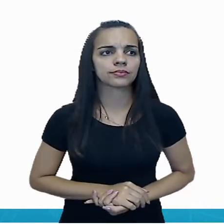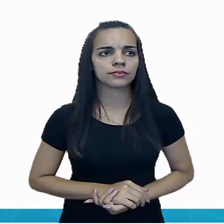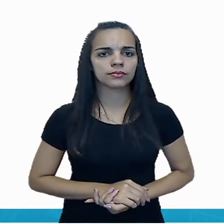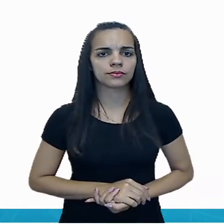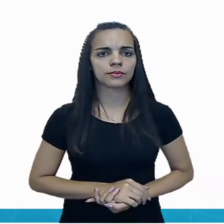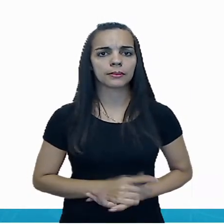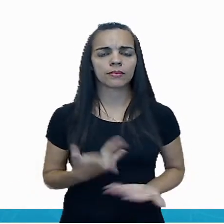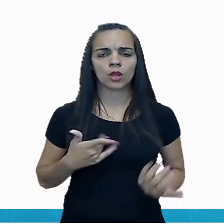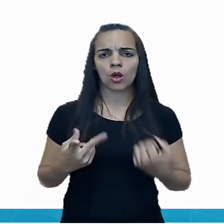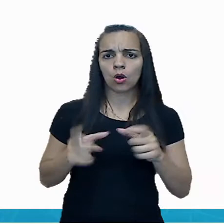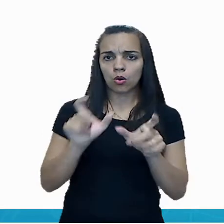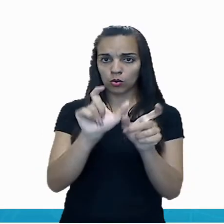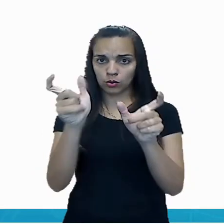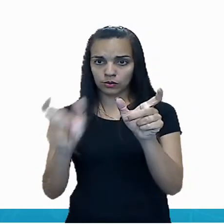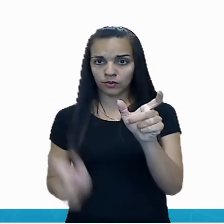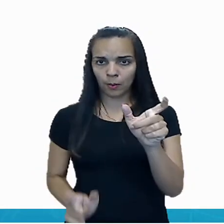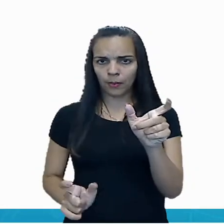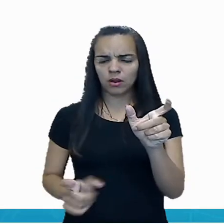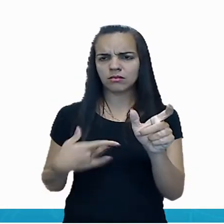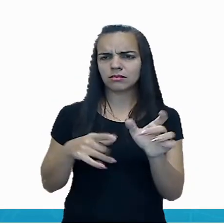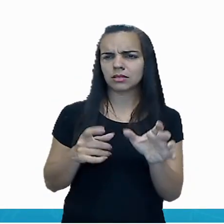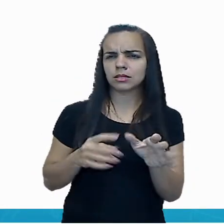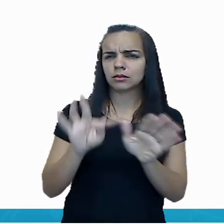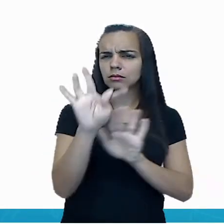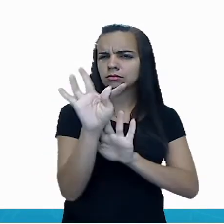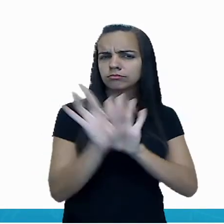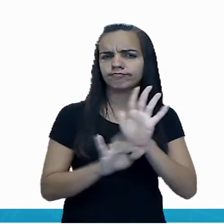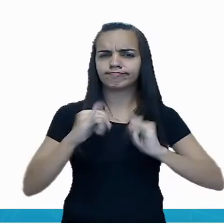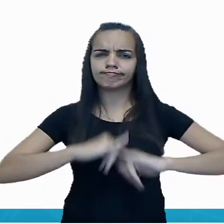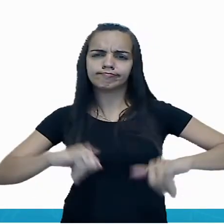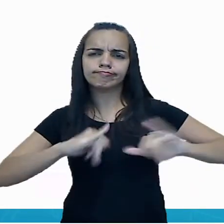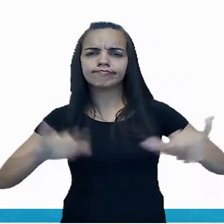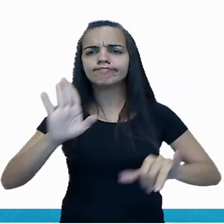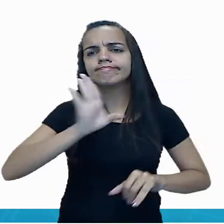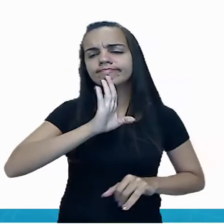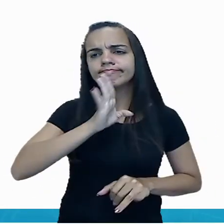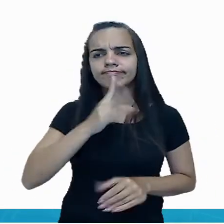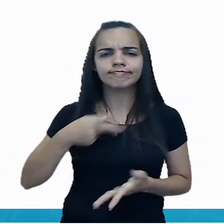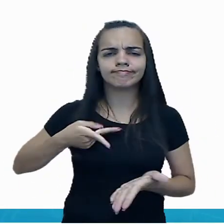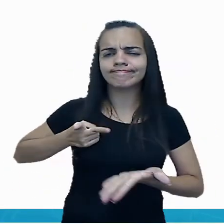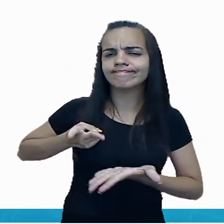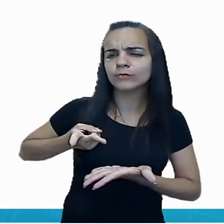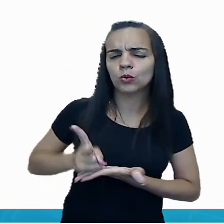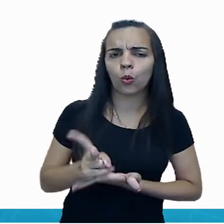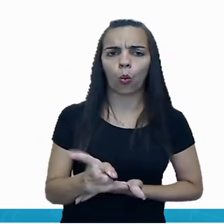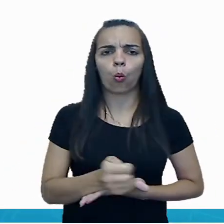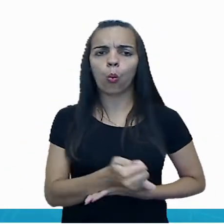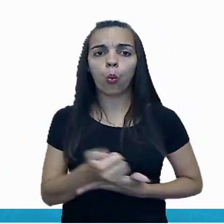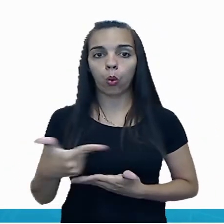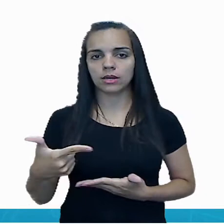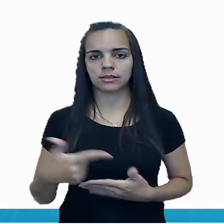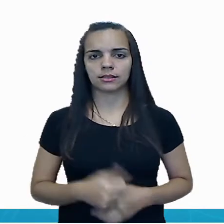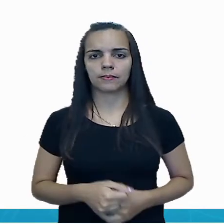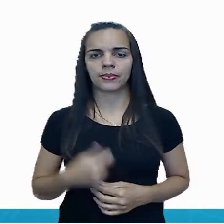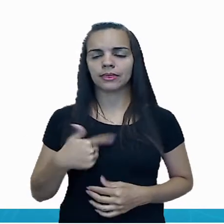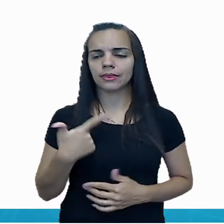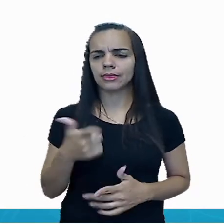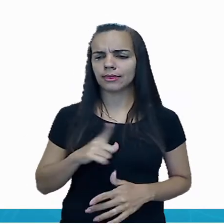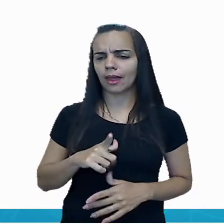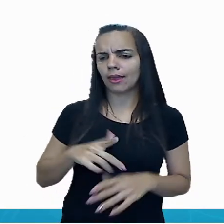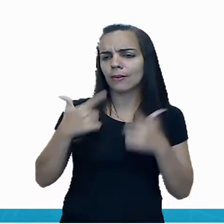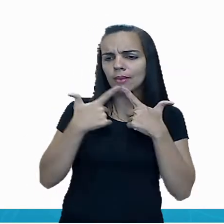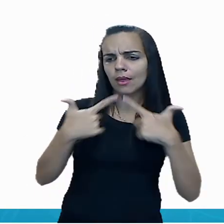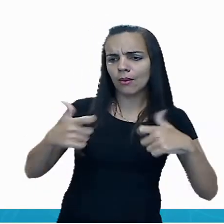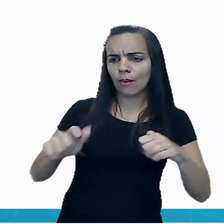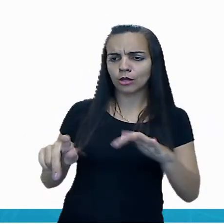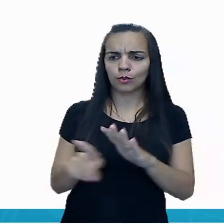Os verbetes, eles são textos que divulgam conhecimento e quase sempre sua linguagem é formal dentro da